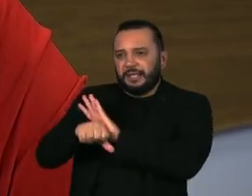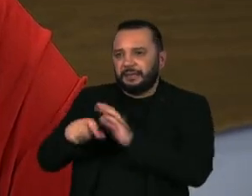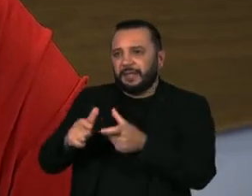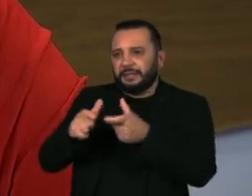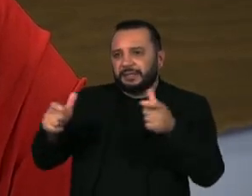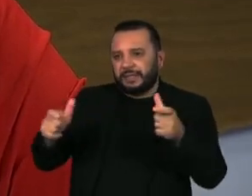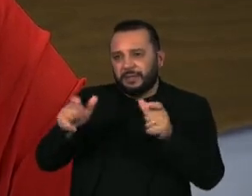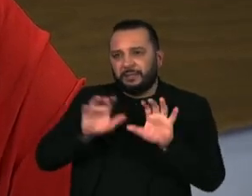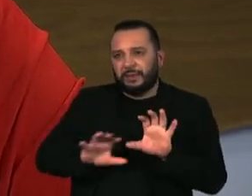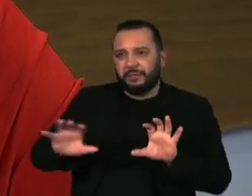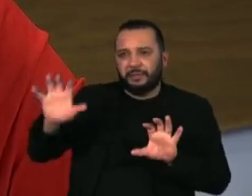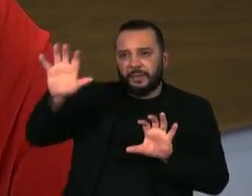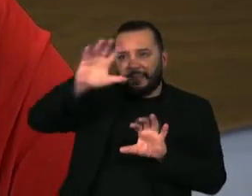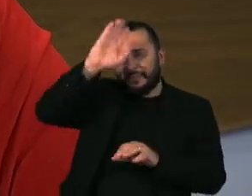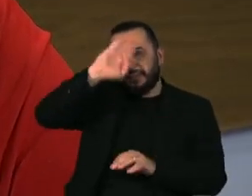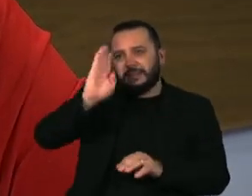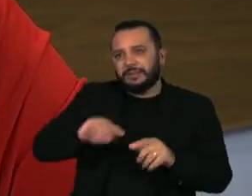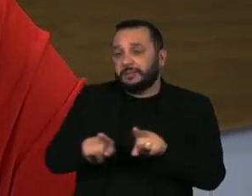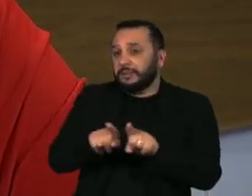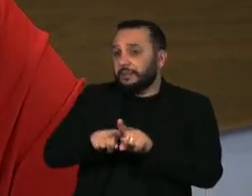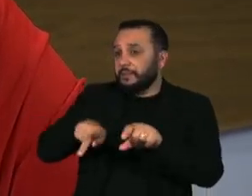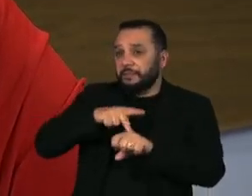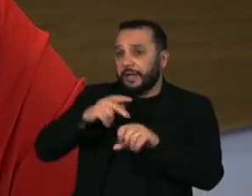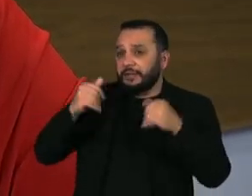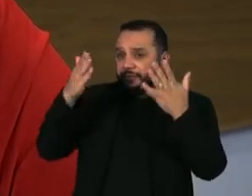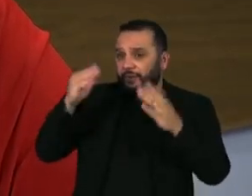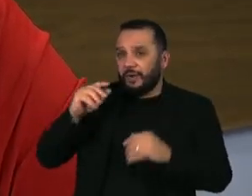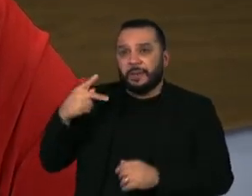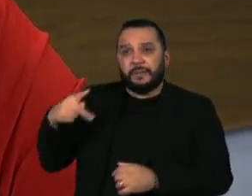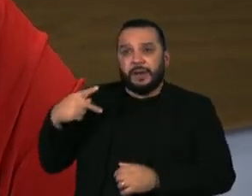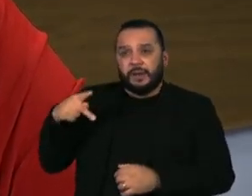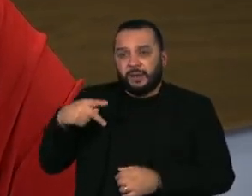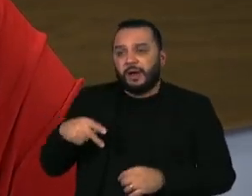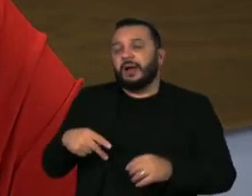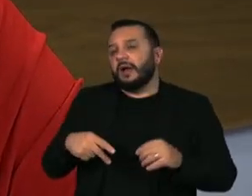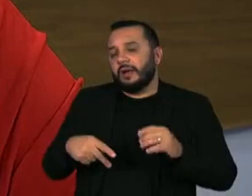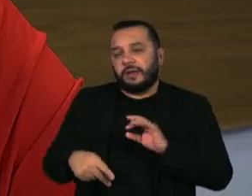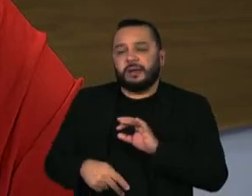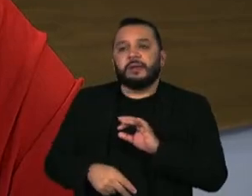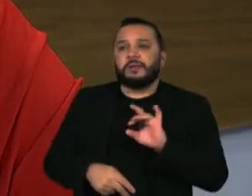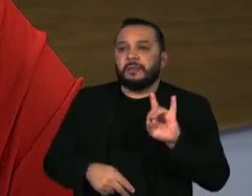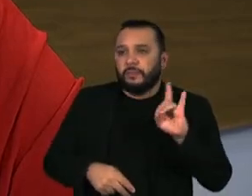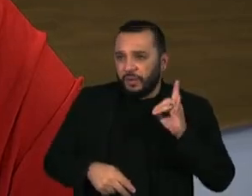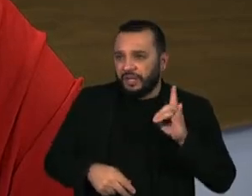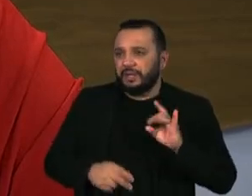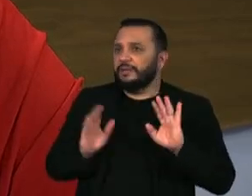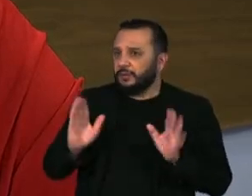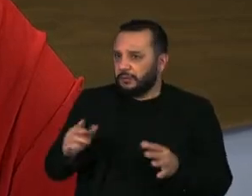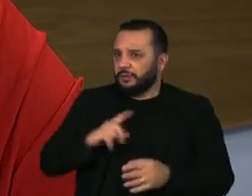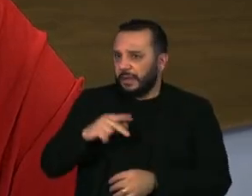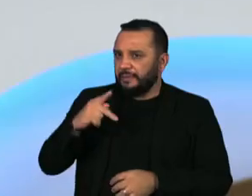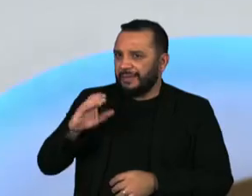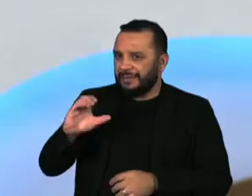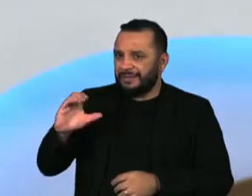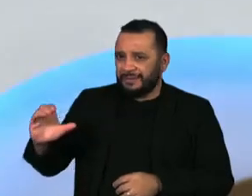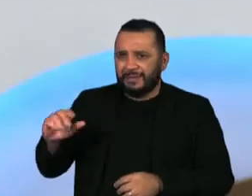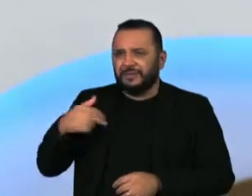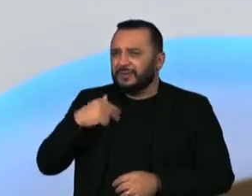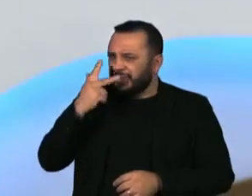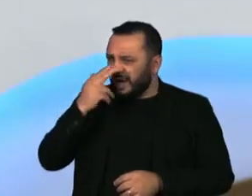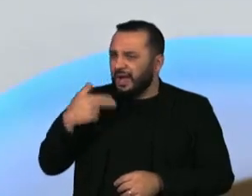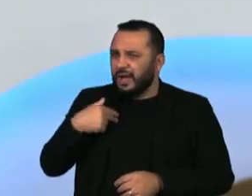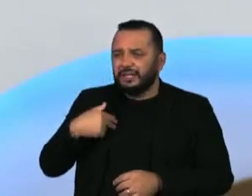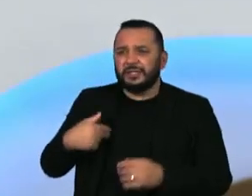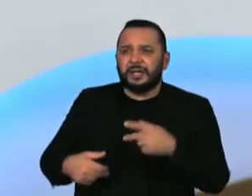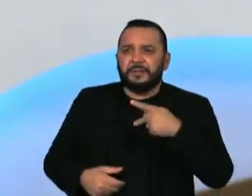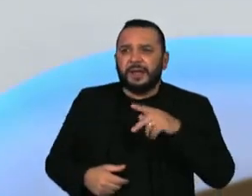Brasil, inclusive para fora, né, no Paraguai, na Bolívia. Eu queria saber se o senhor acha que os governos do PSDB